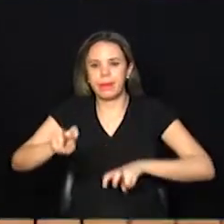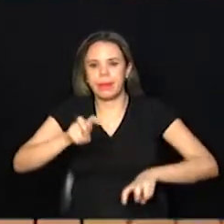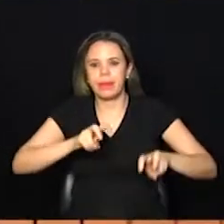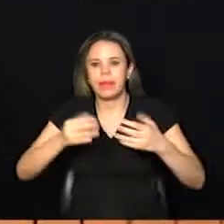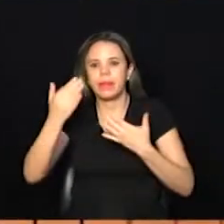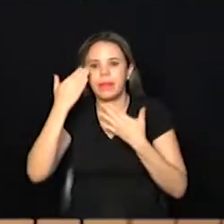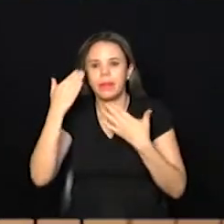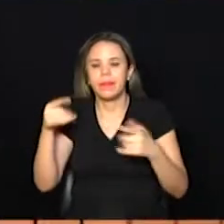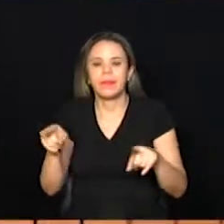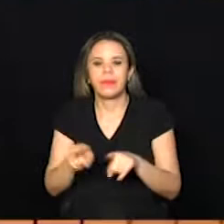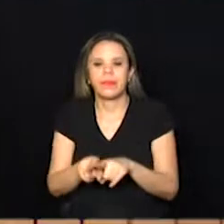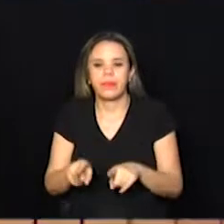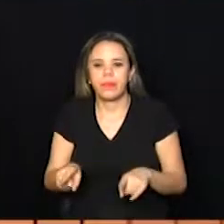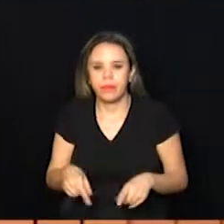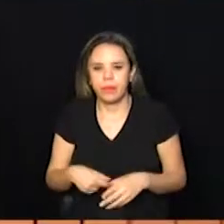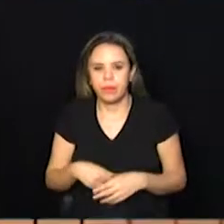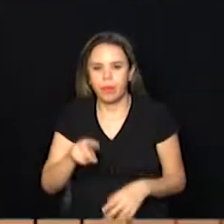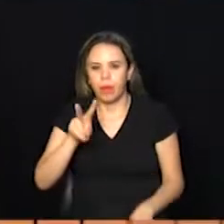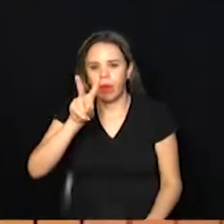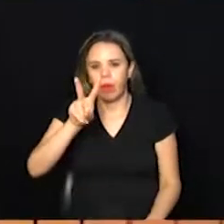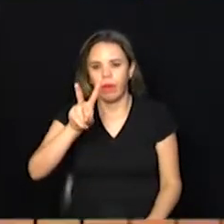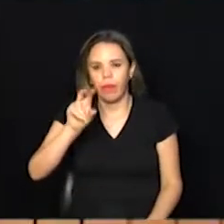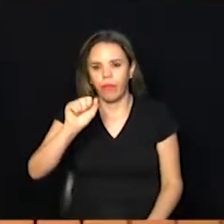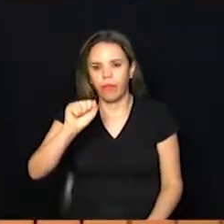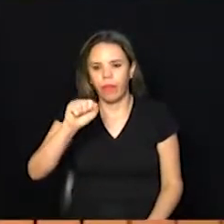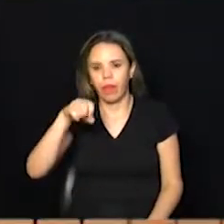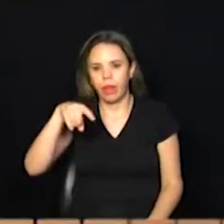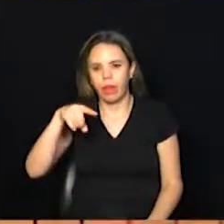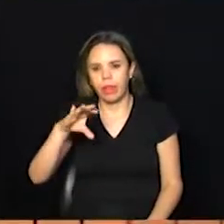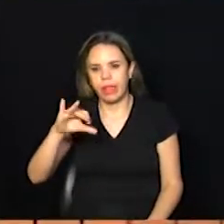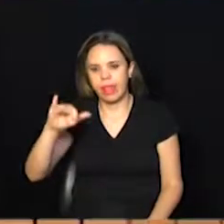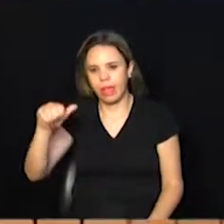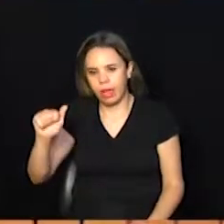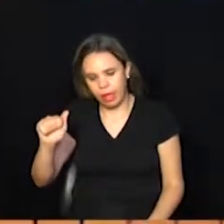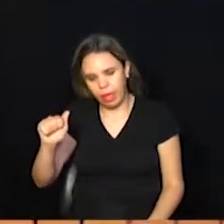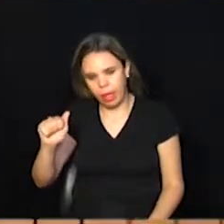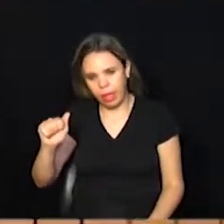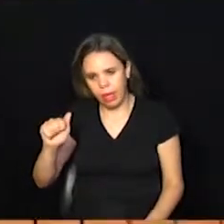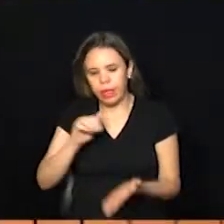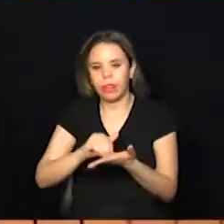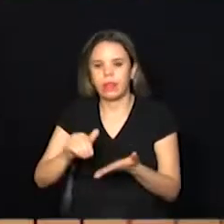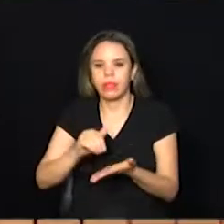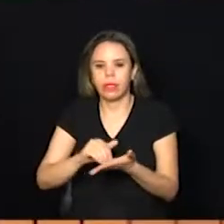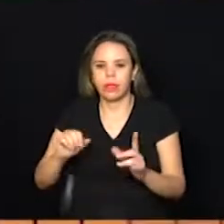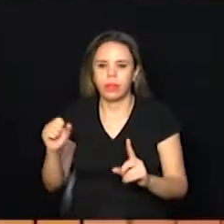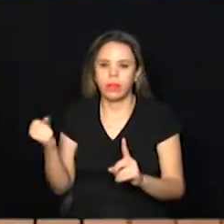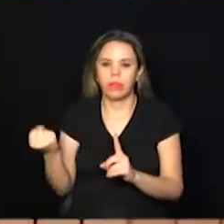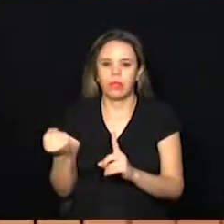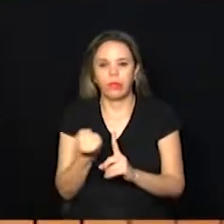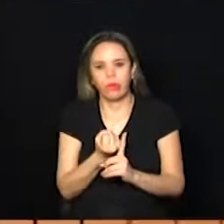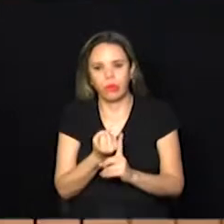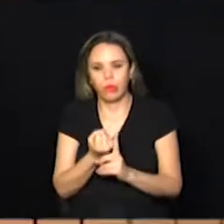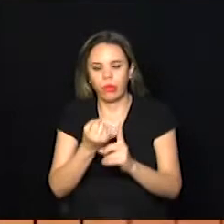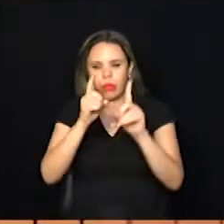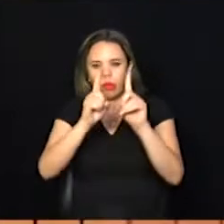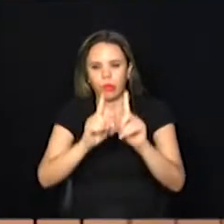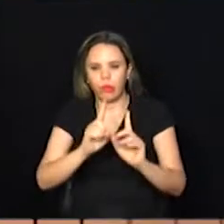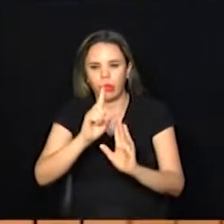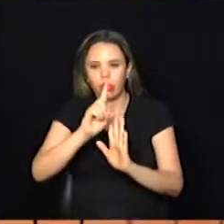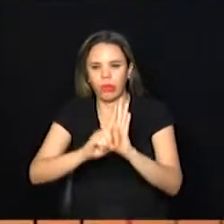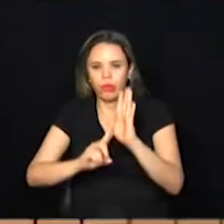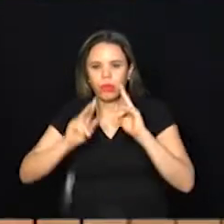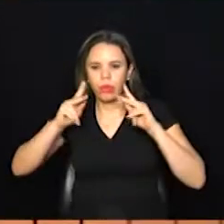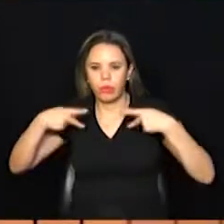a presença da Vandercléia do Carmo Moro, que é secretária municipal de Assistência Social, Pessoa com Deficiência